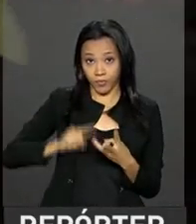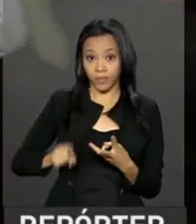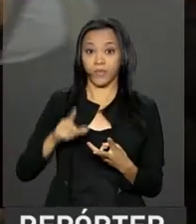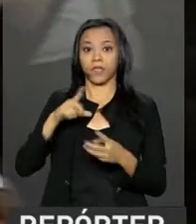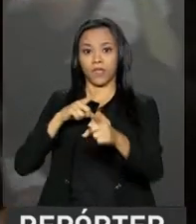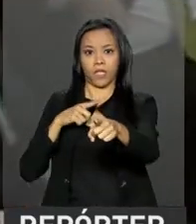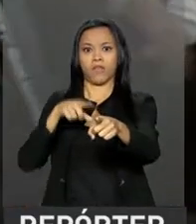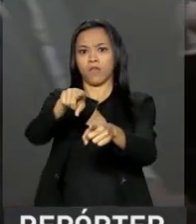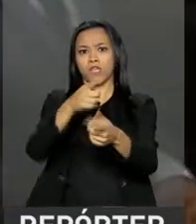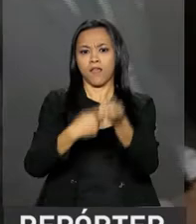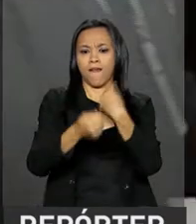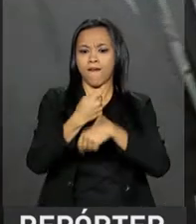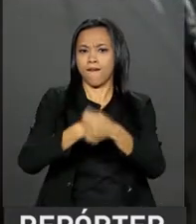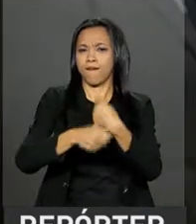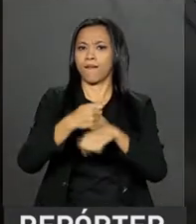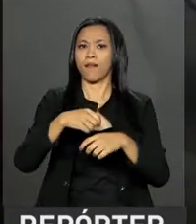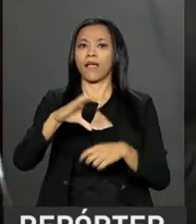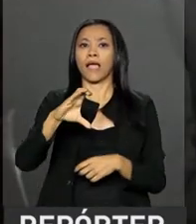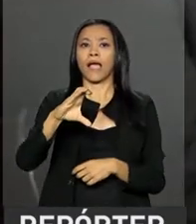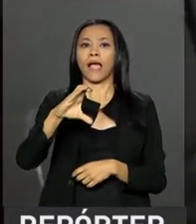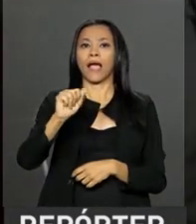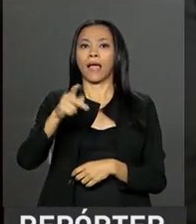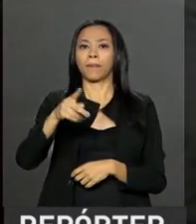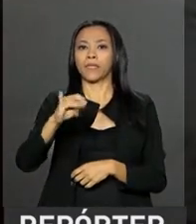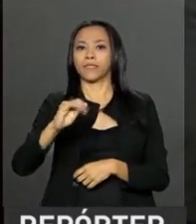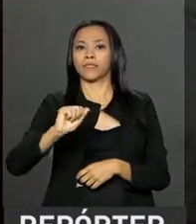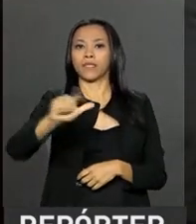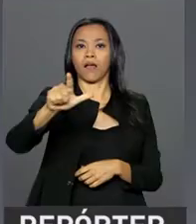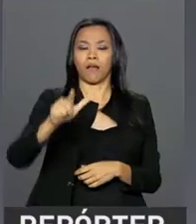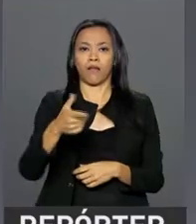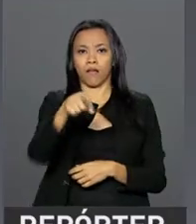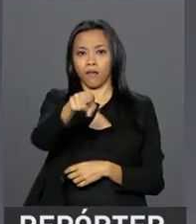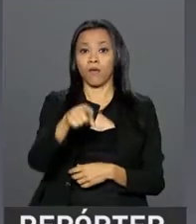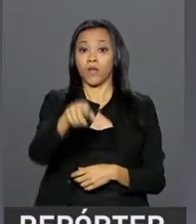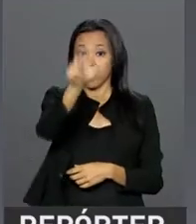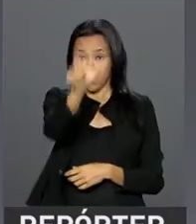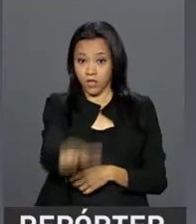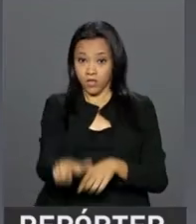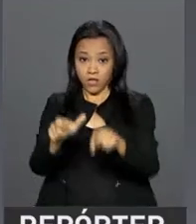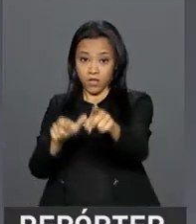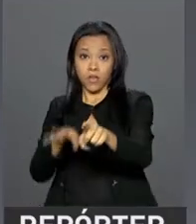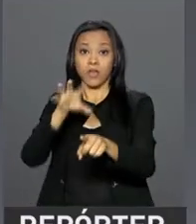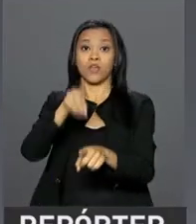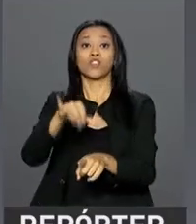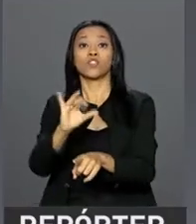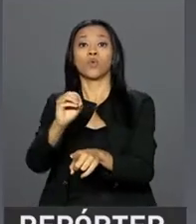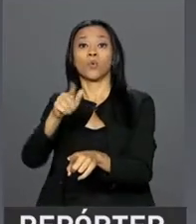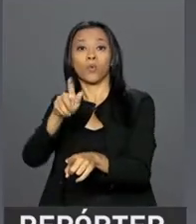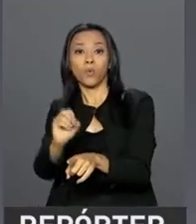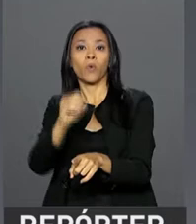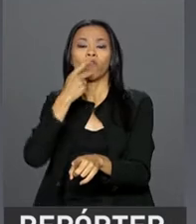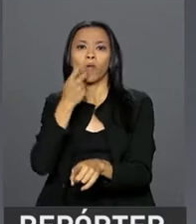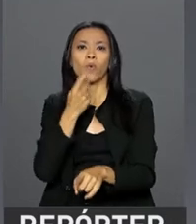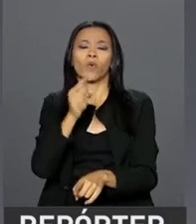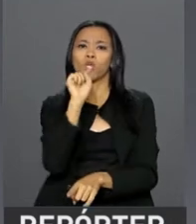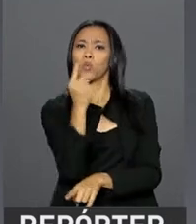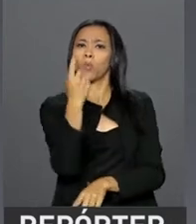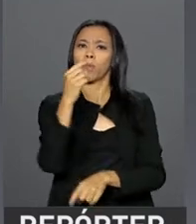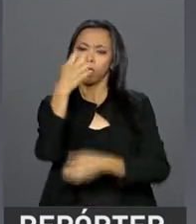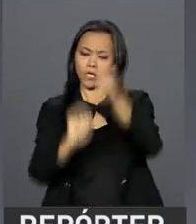do mercado de investimentos e capitais. Segundo o ministro do Planejamento, Diogo Oliveira, uma indústria responsável pela gestão